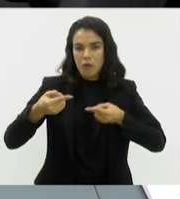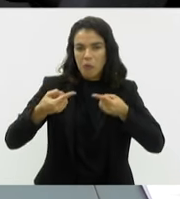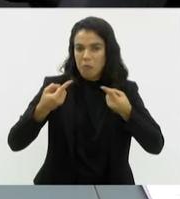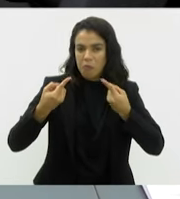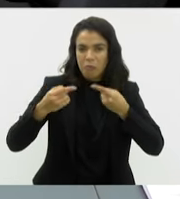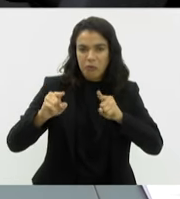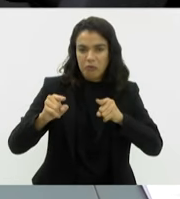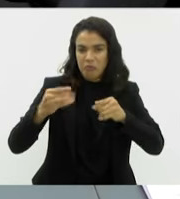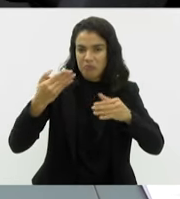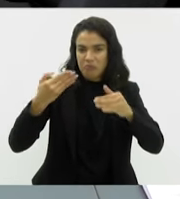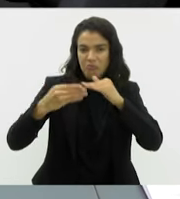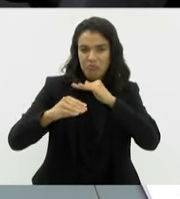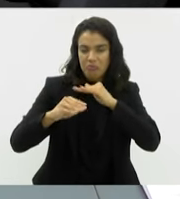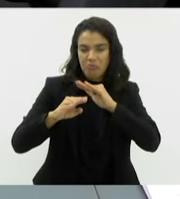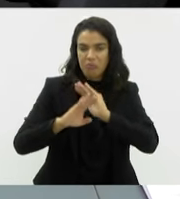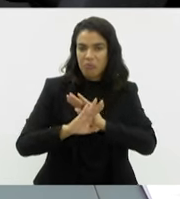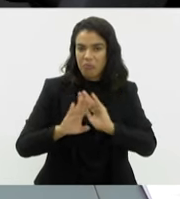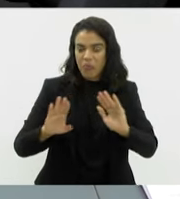discordância, mas que